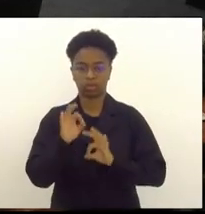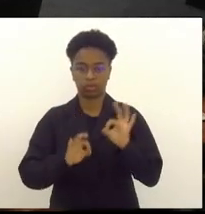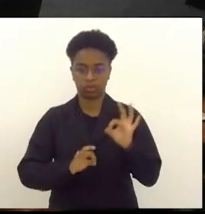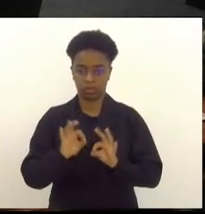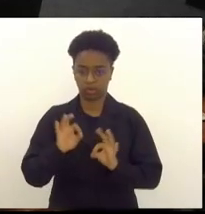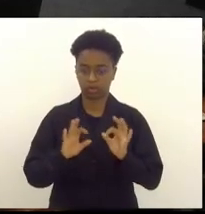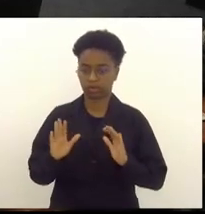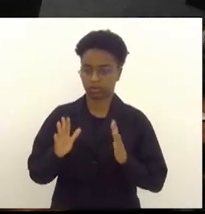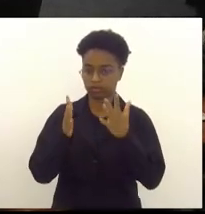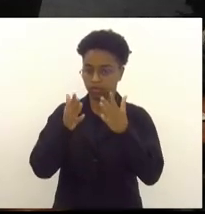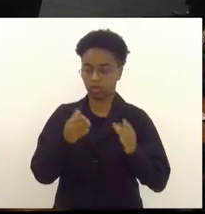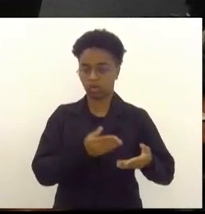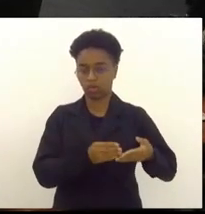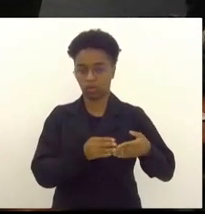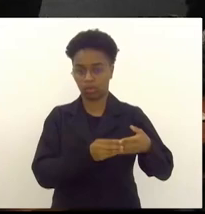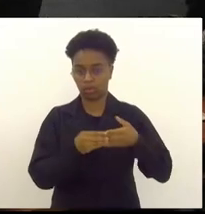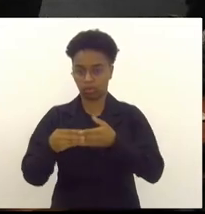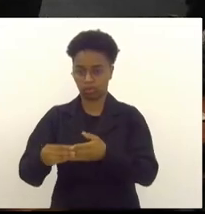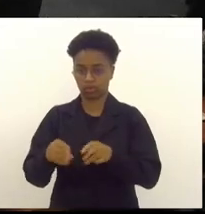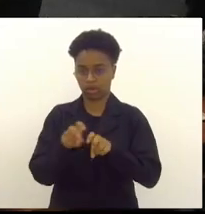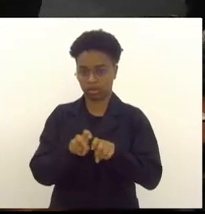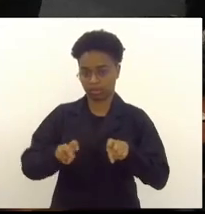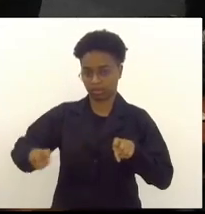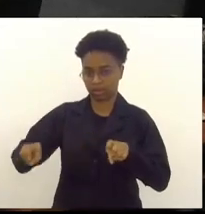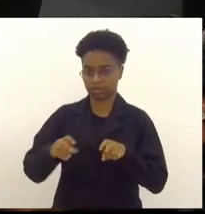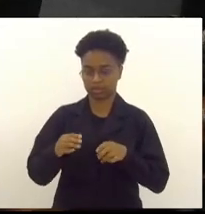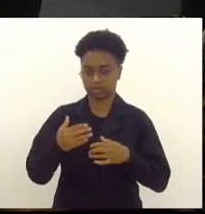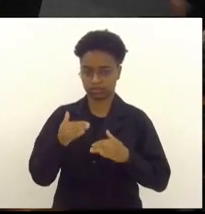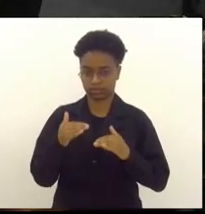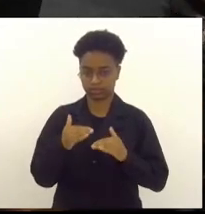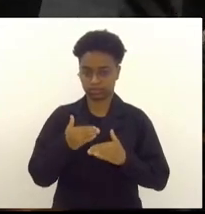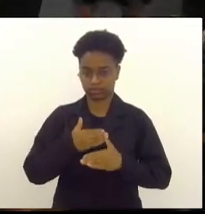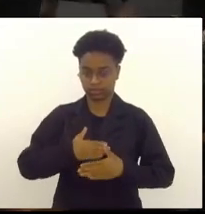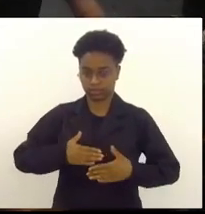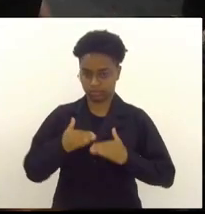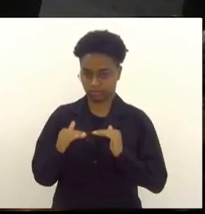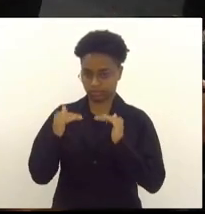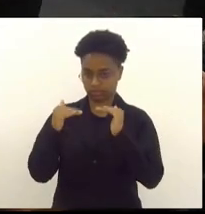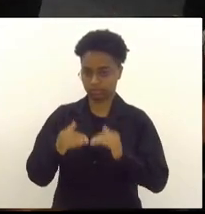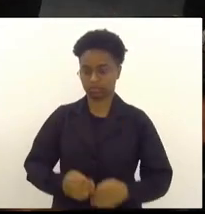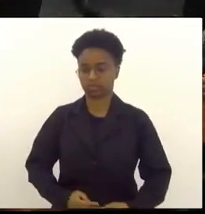conduza a homenageada até a mesa de honra.